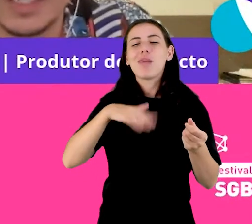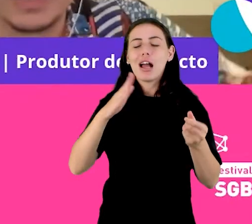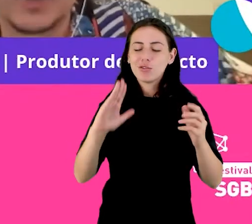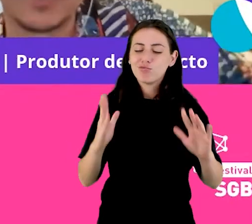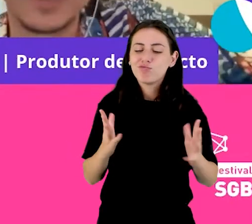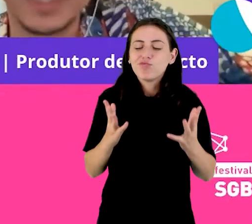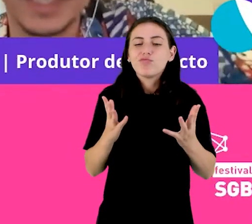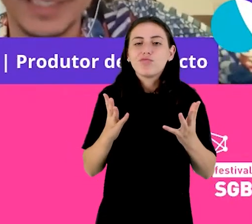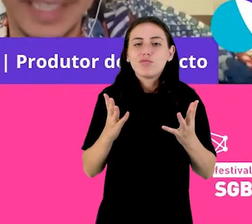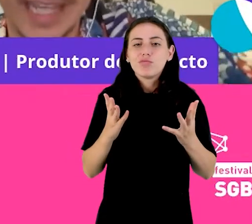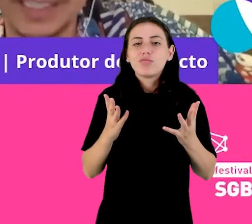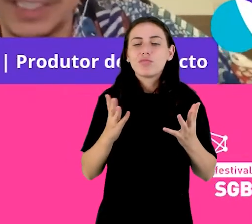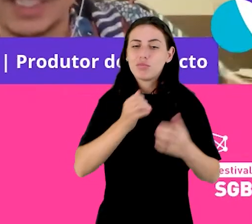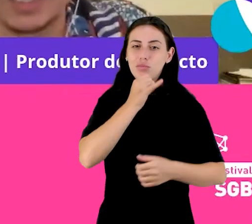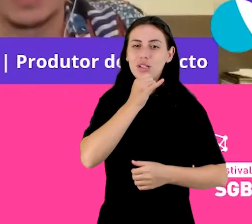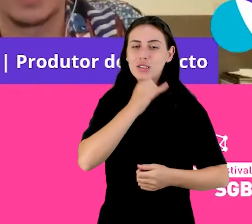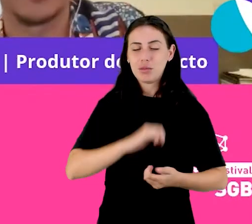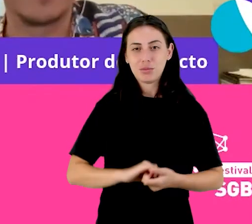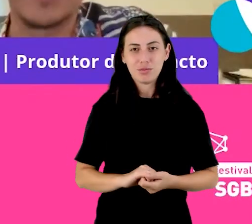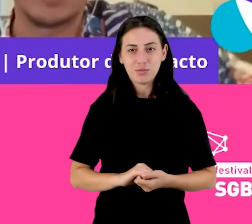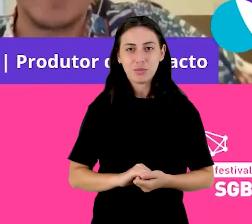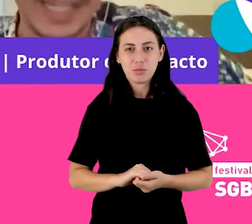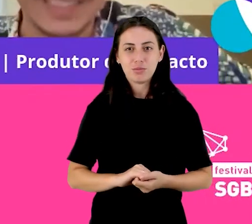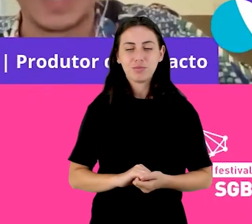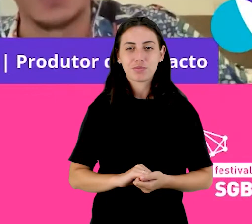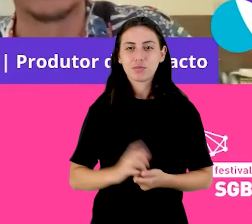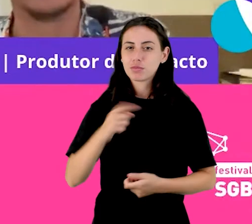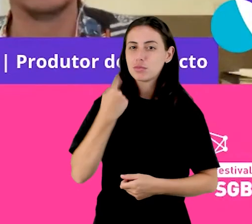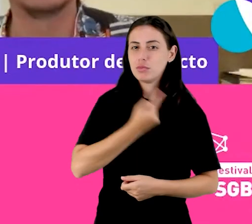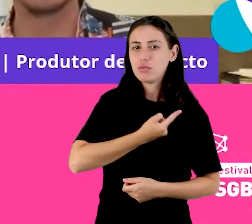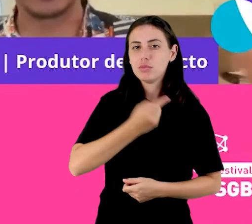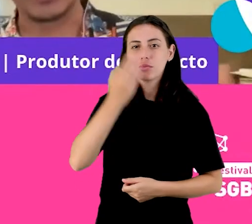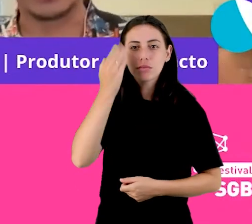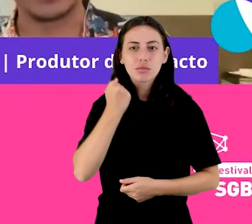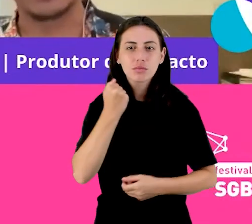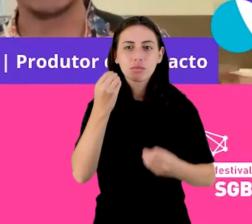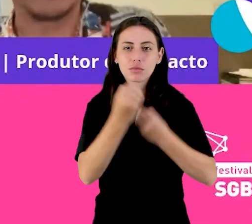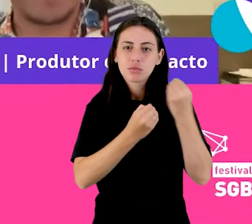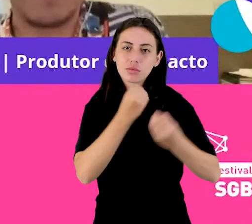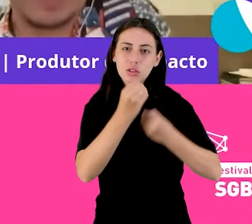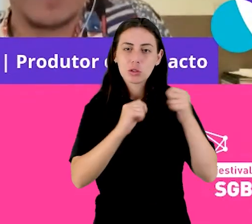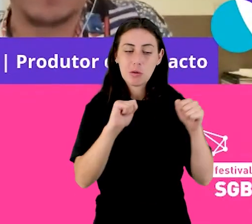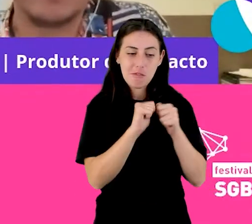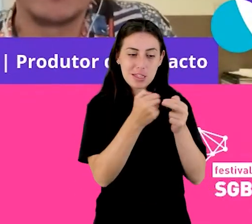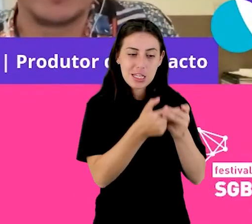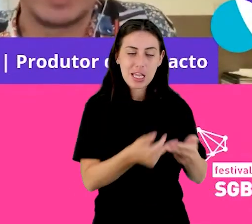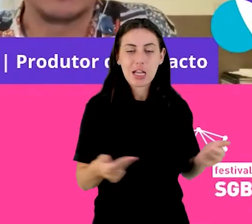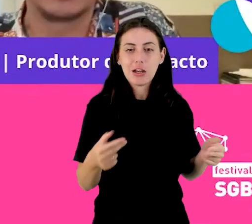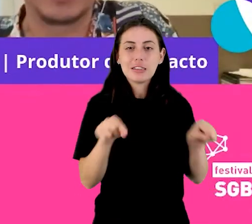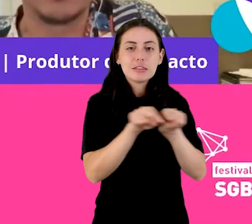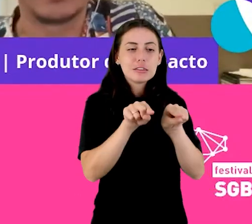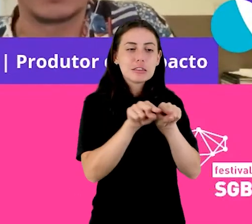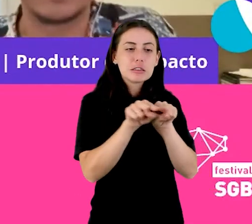sobre questão de terras indígenas, assim, então mergulhar mais nesse campo. Então são coisas que a gente, para mim é muito